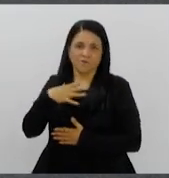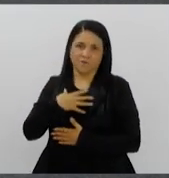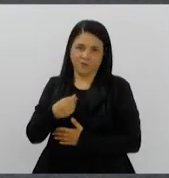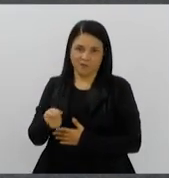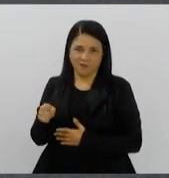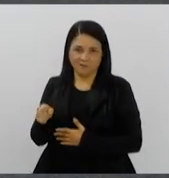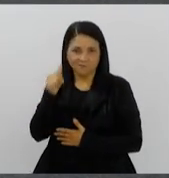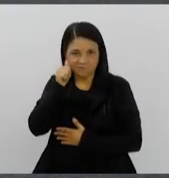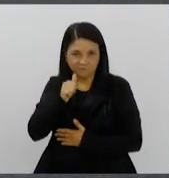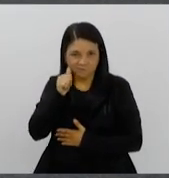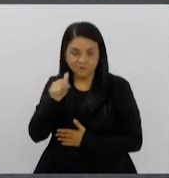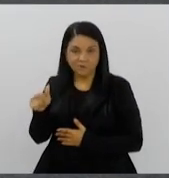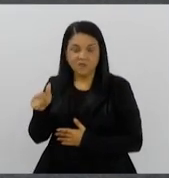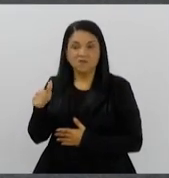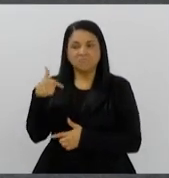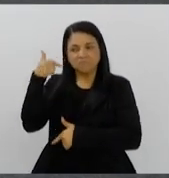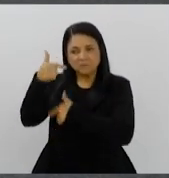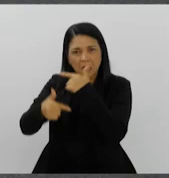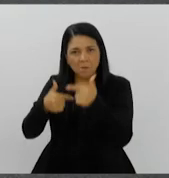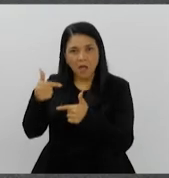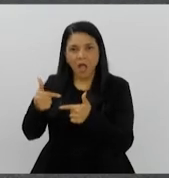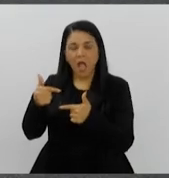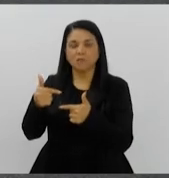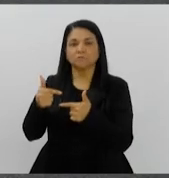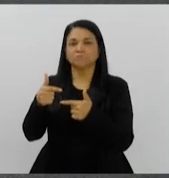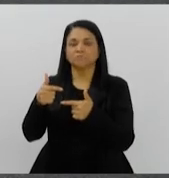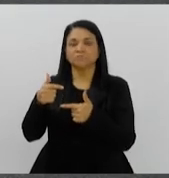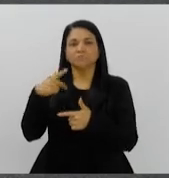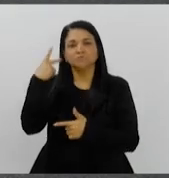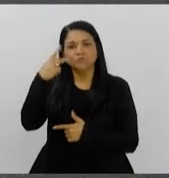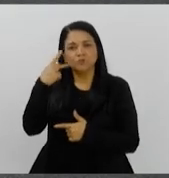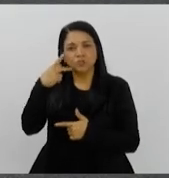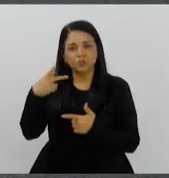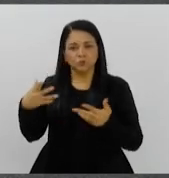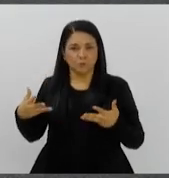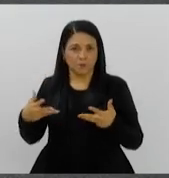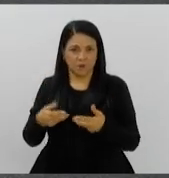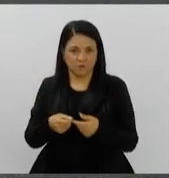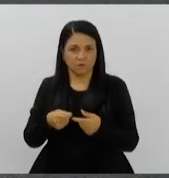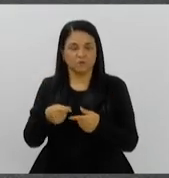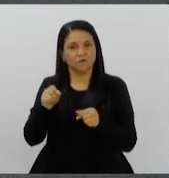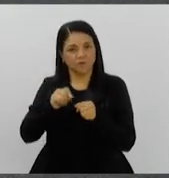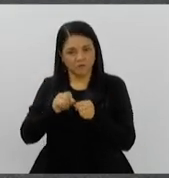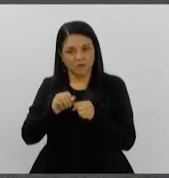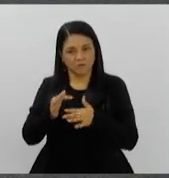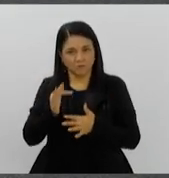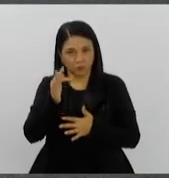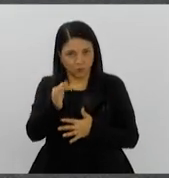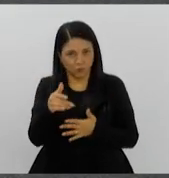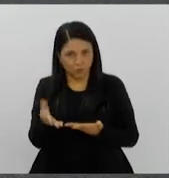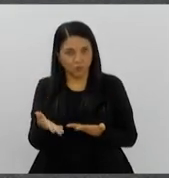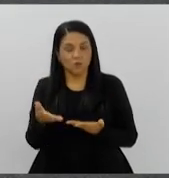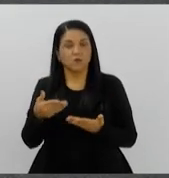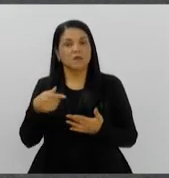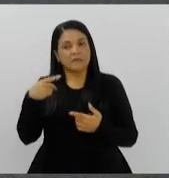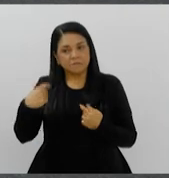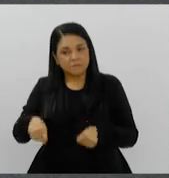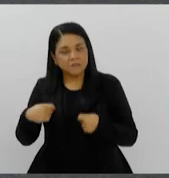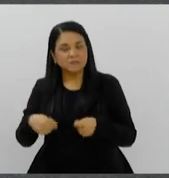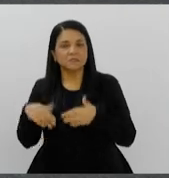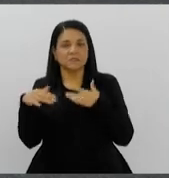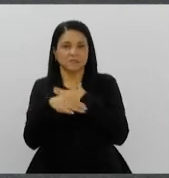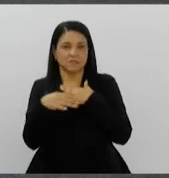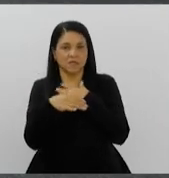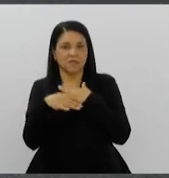trabalho parlamentar, exemplar, que é o que aquela cidade precisa, é de vereadores